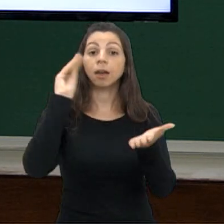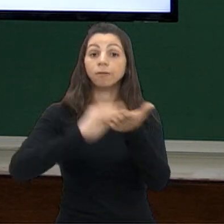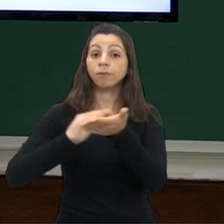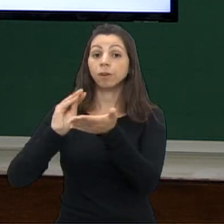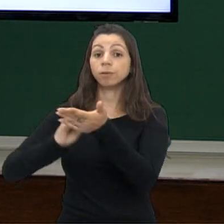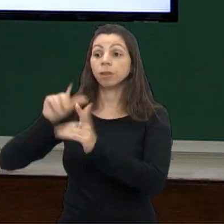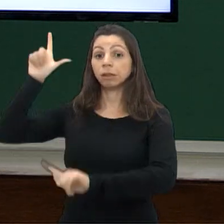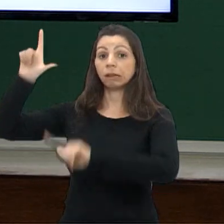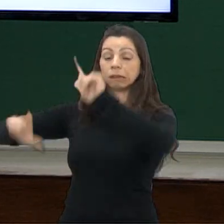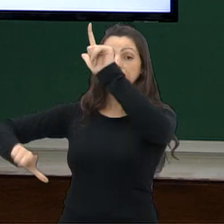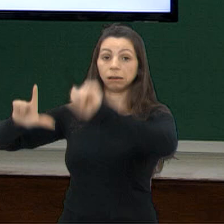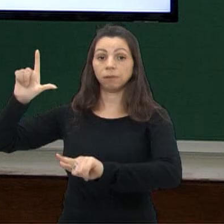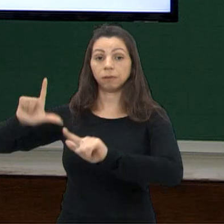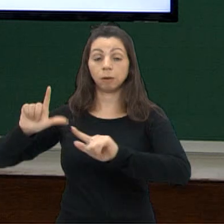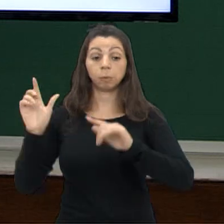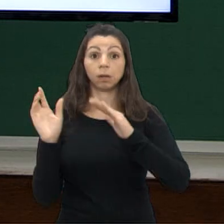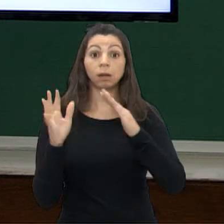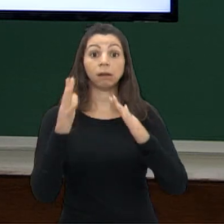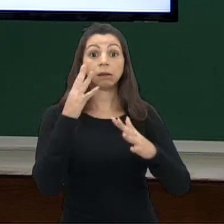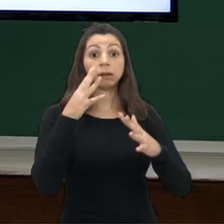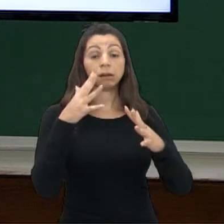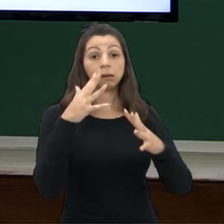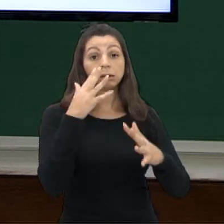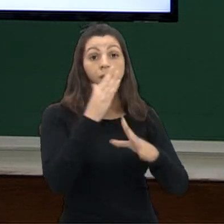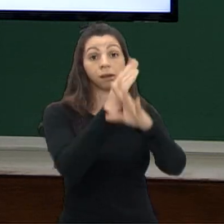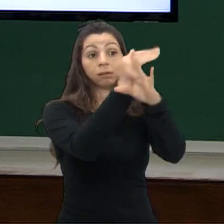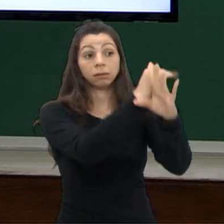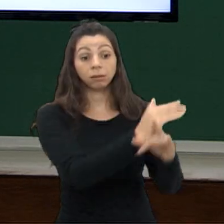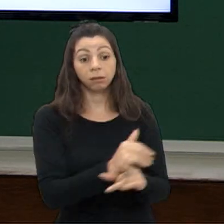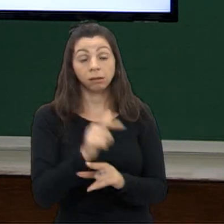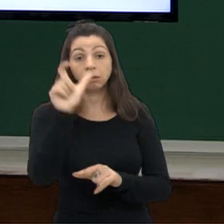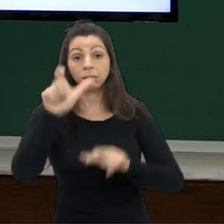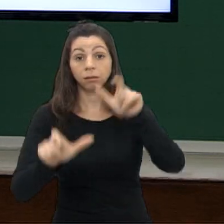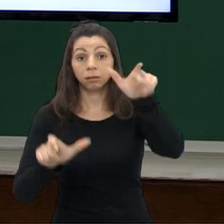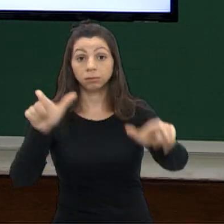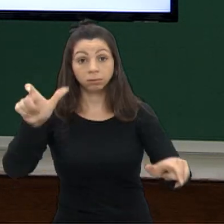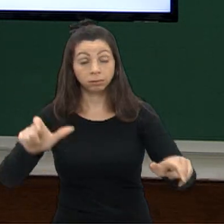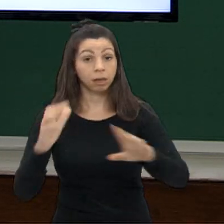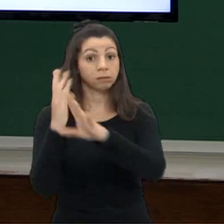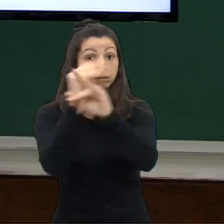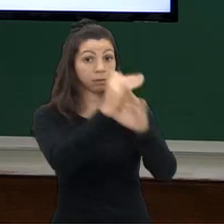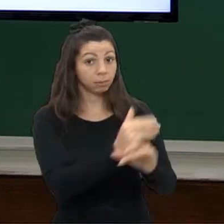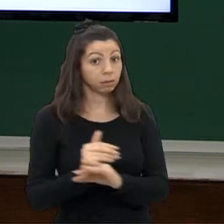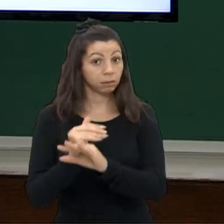está mexendo muito com as pessoas. E está mexendo mesmo, mexeu com essa família.